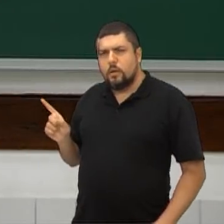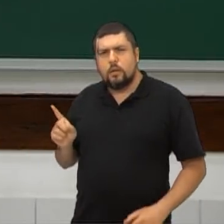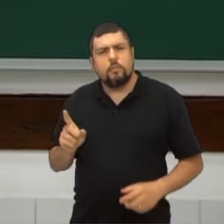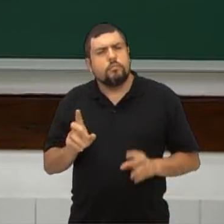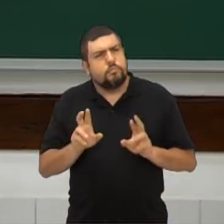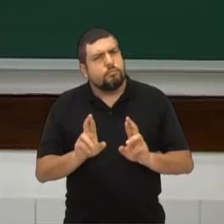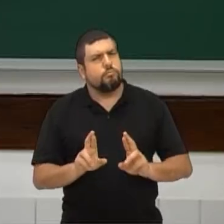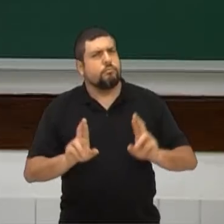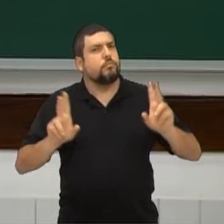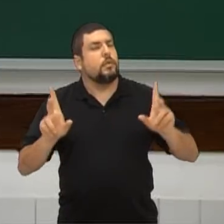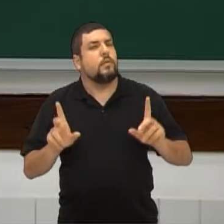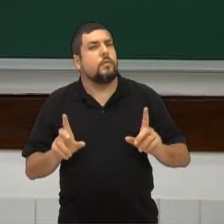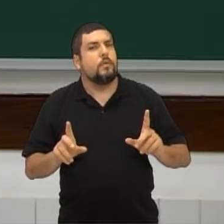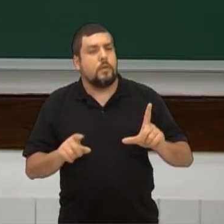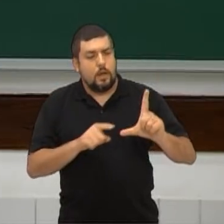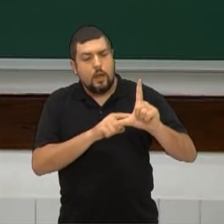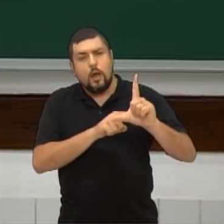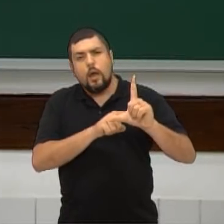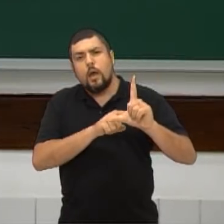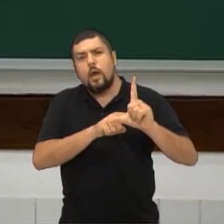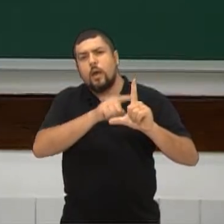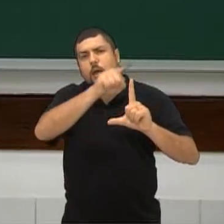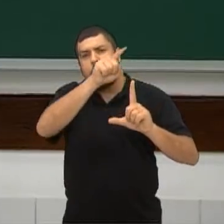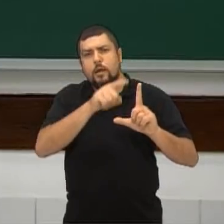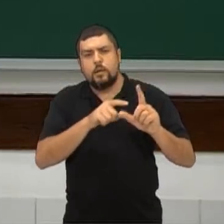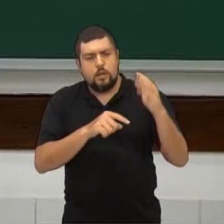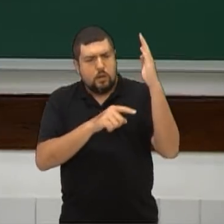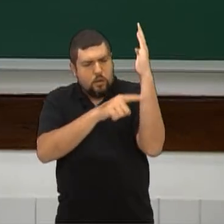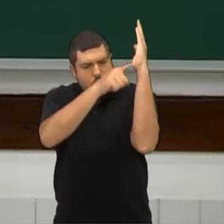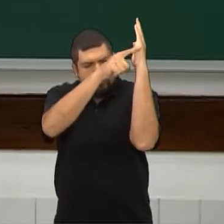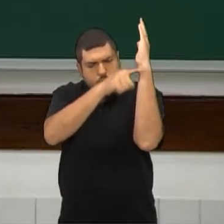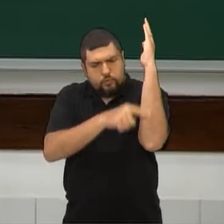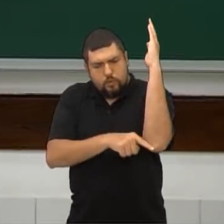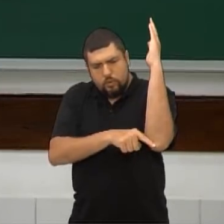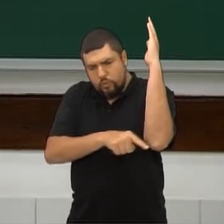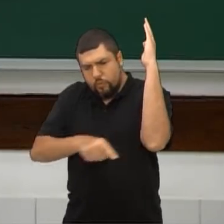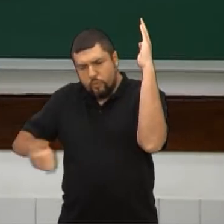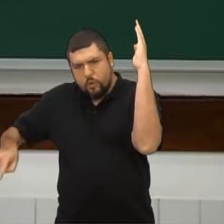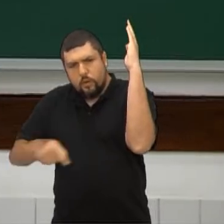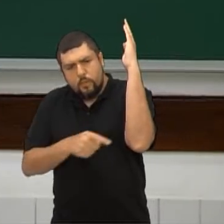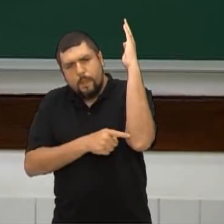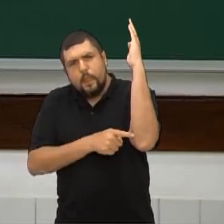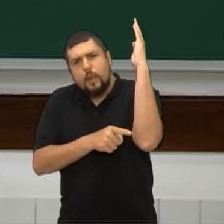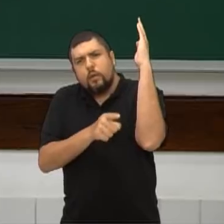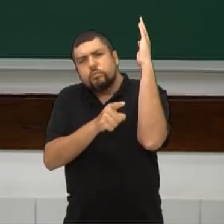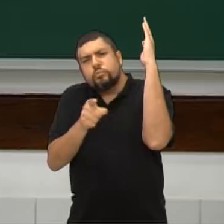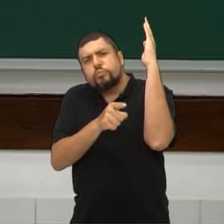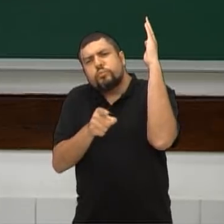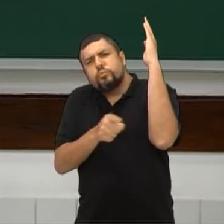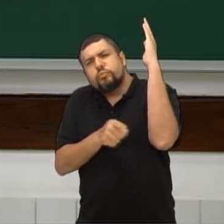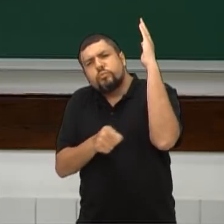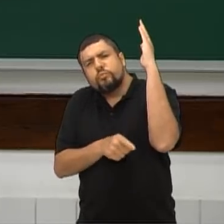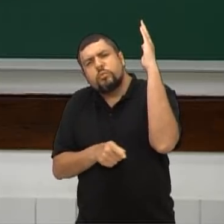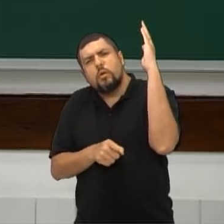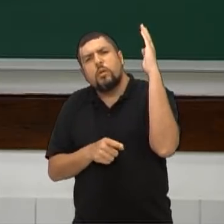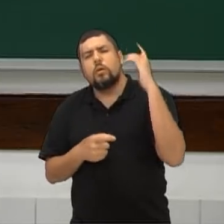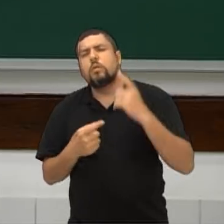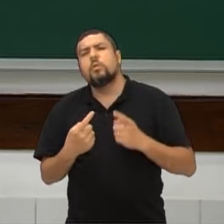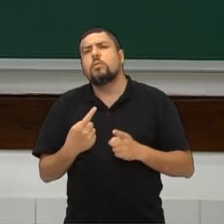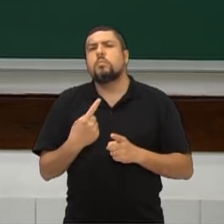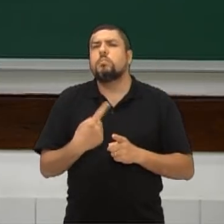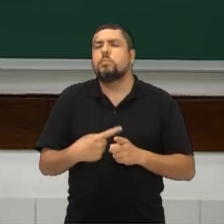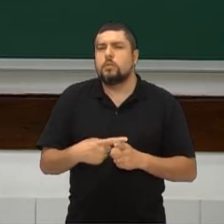por assim dizer, no eixo vertical dele. Percebam que existe uma interferência nele. O que aquilo significa? Bom, como os